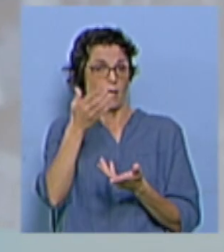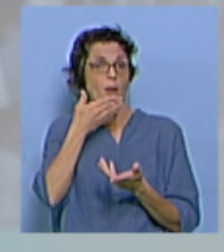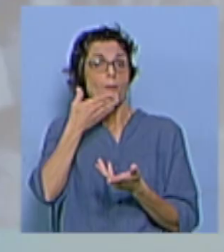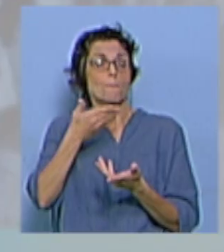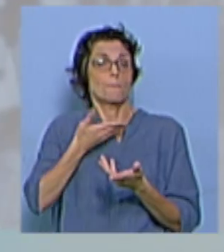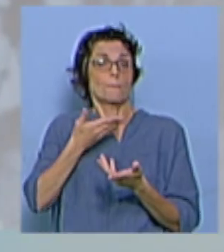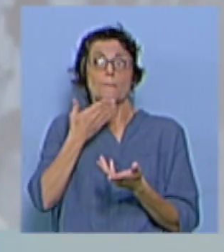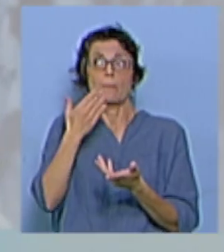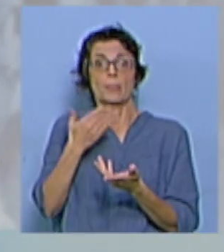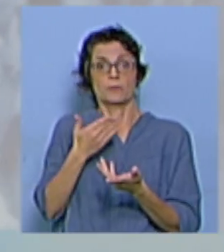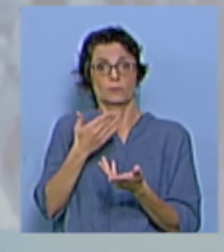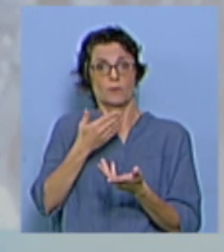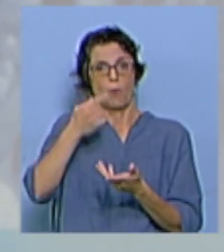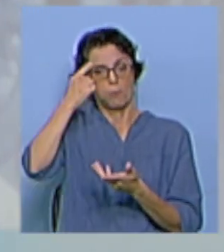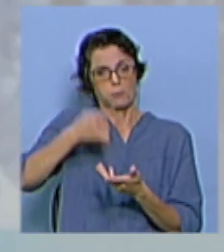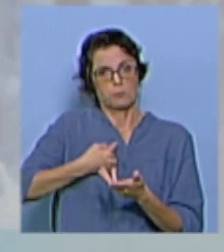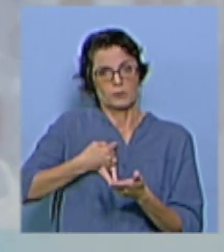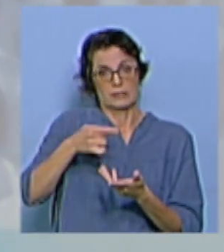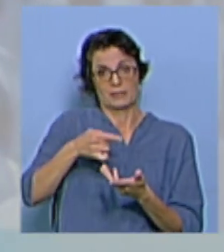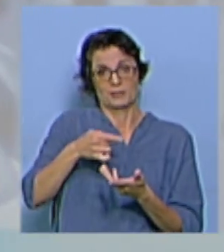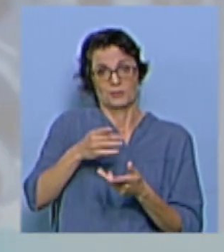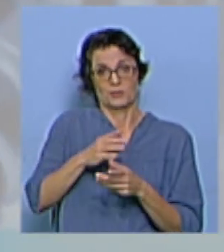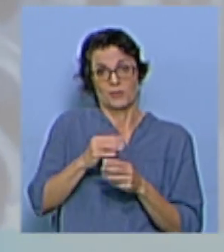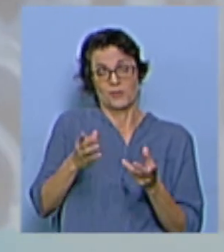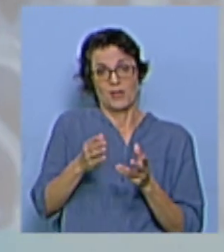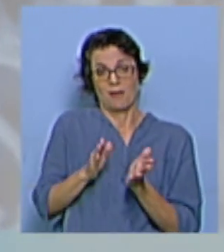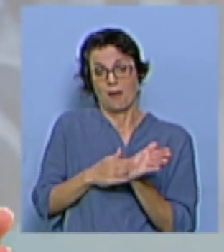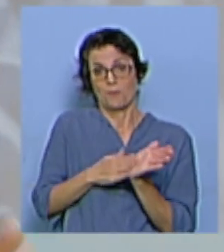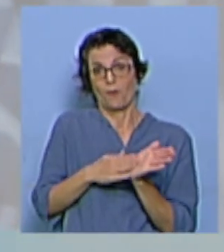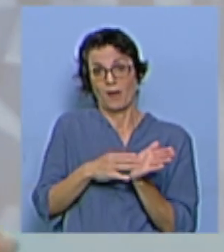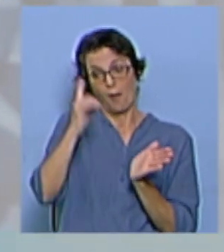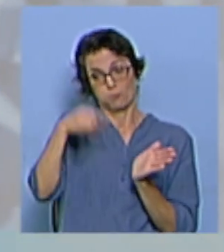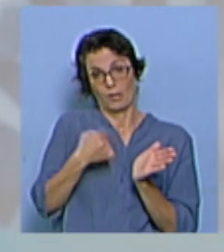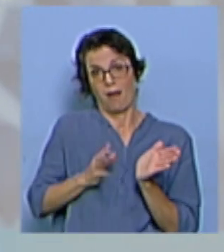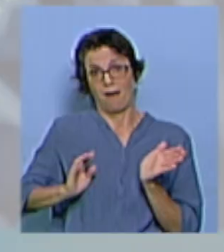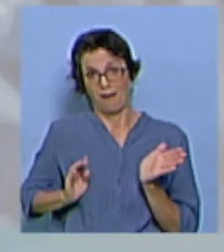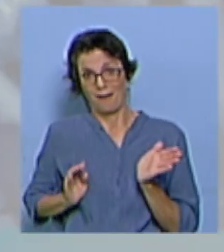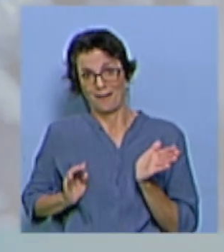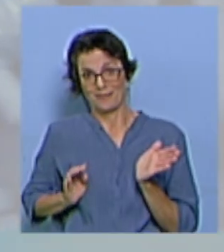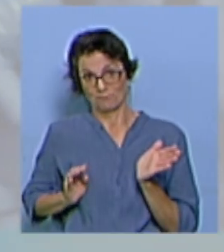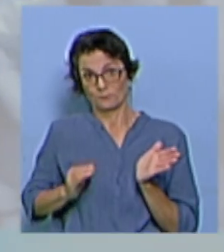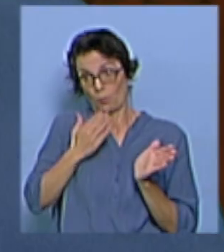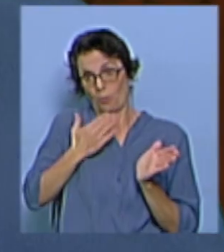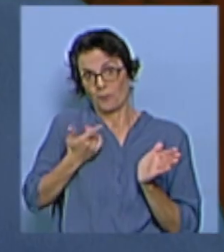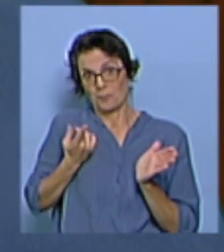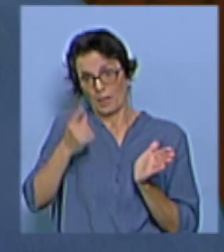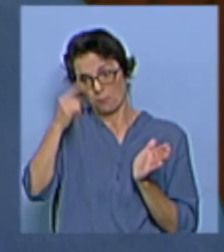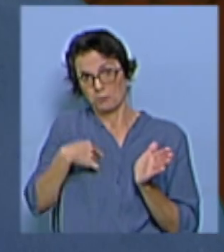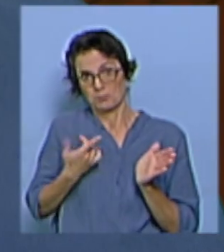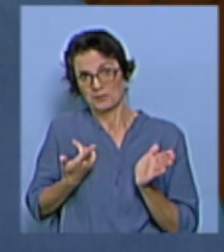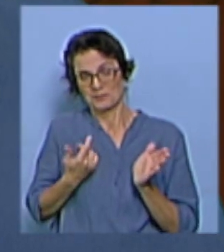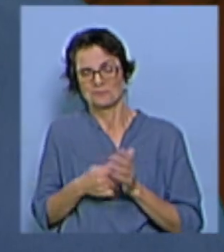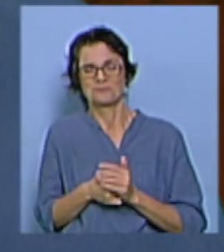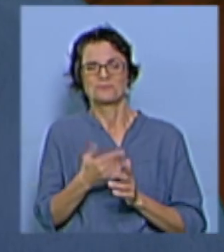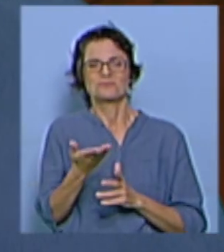sabedoria consigo. E a verdade é que, sim, teríamos aqui uma longa conversa, não é? Mas, de facto, qual é a missão de